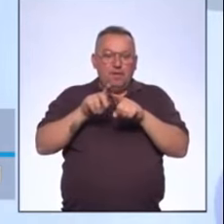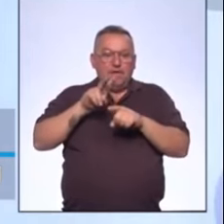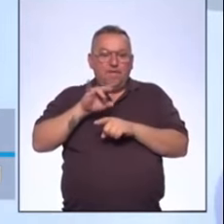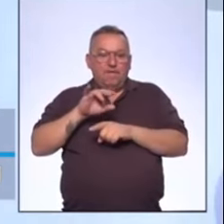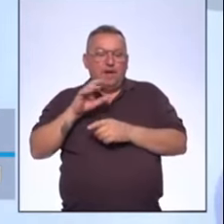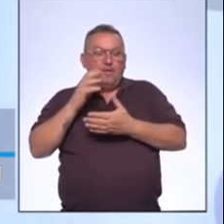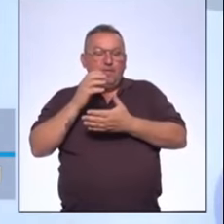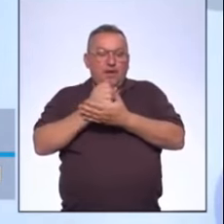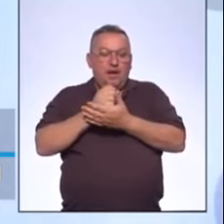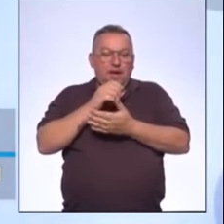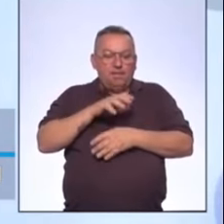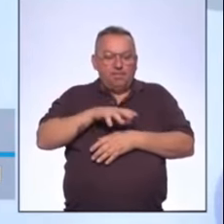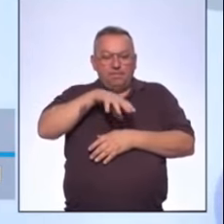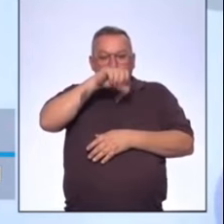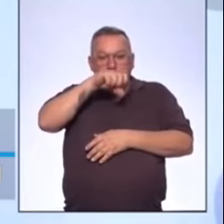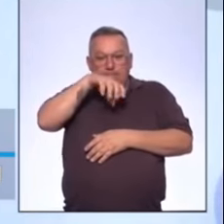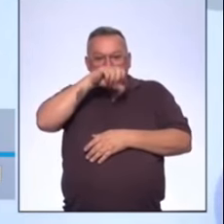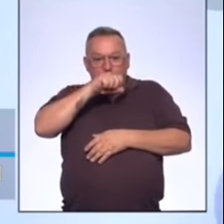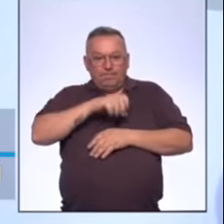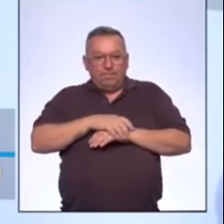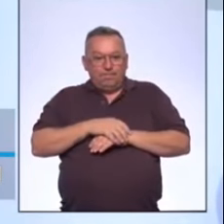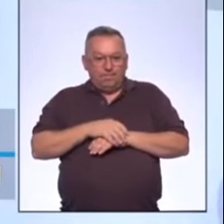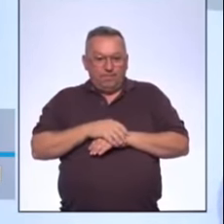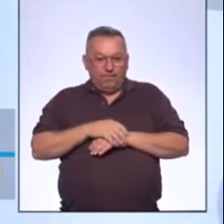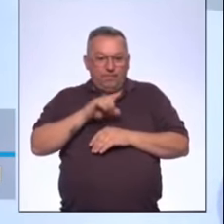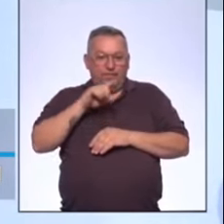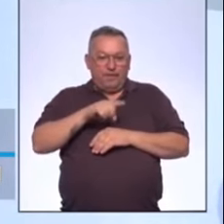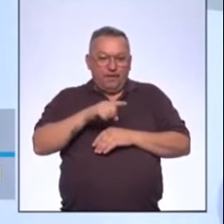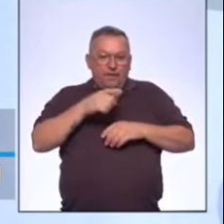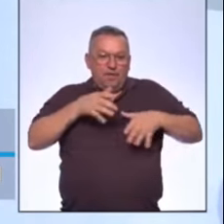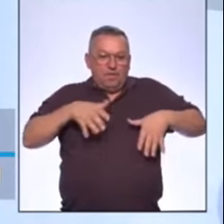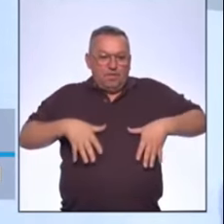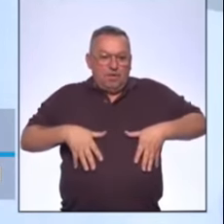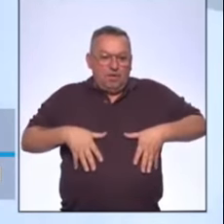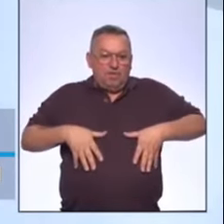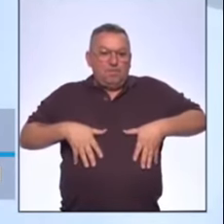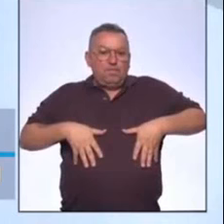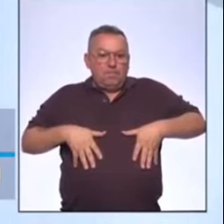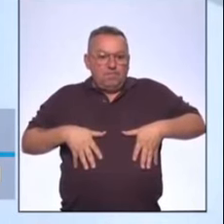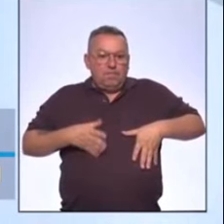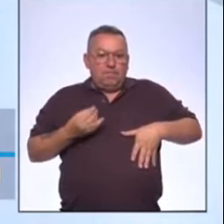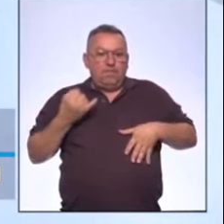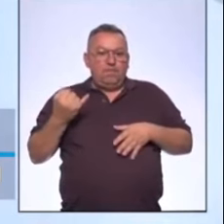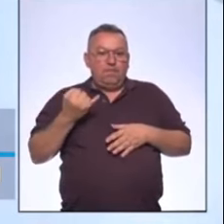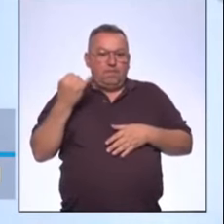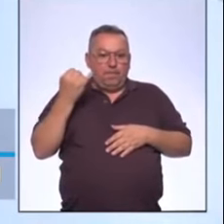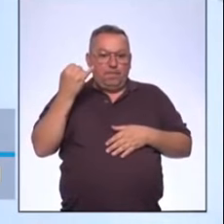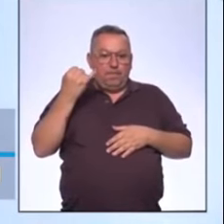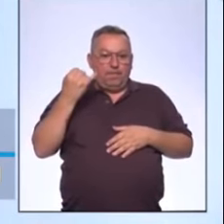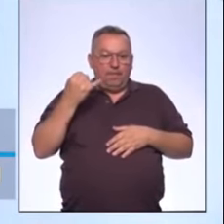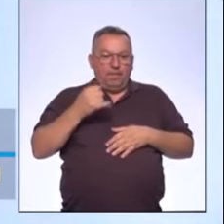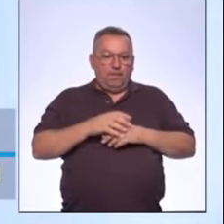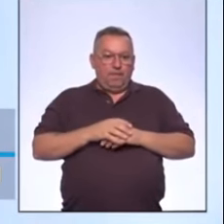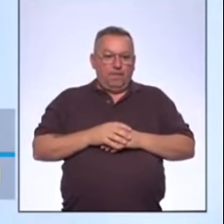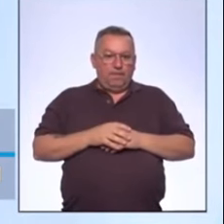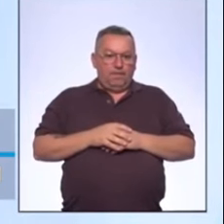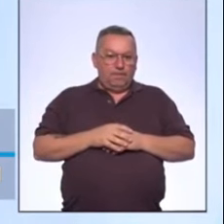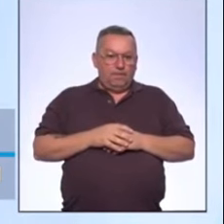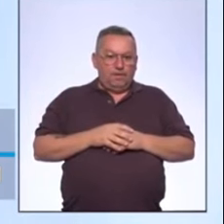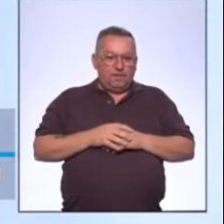pegar oxigênio, tá bom? Nesses alvéolos. Gente, isso é muito importante. Por quê?